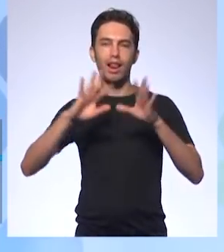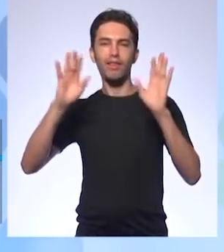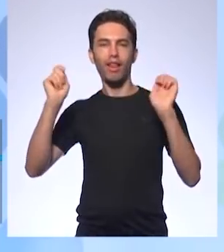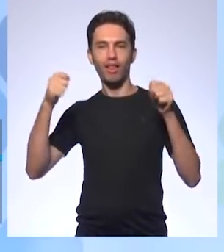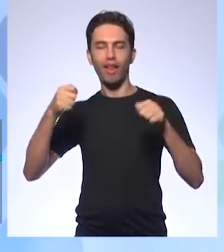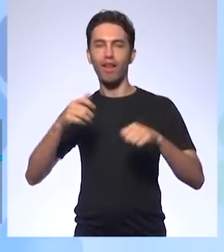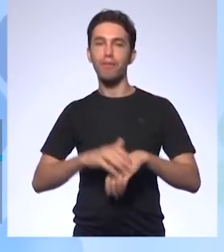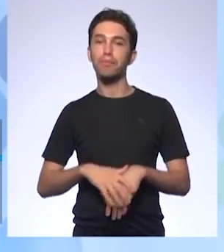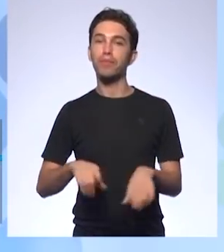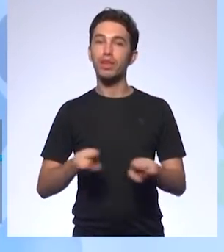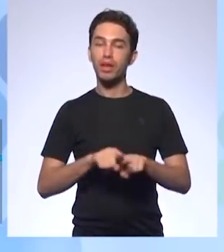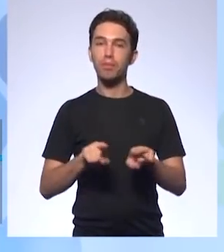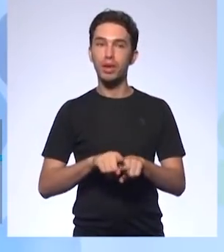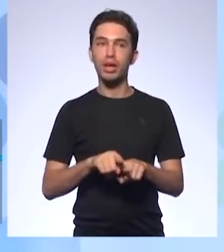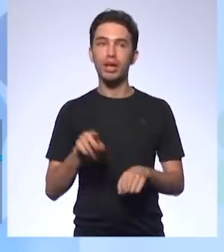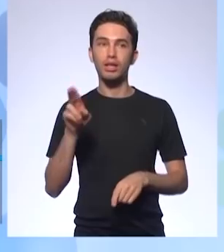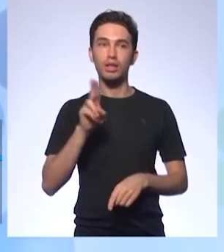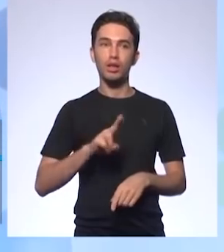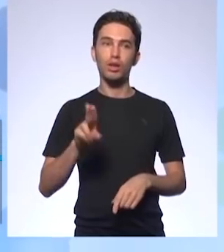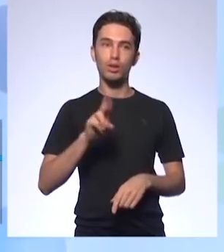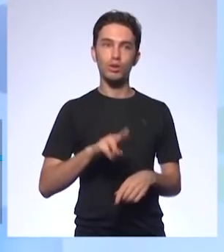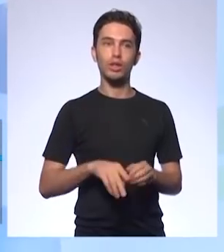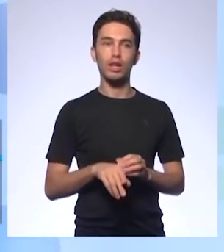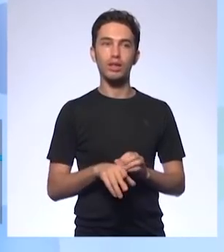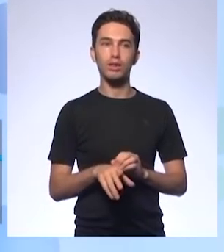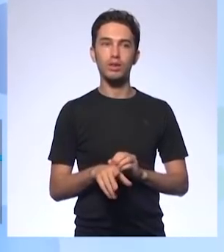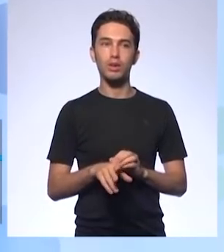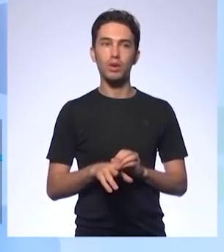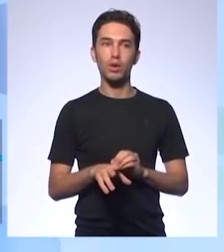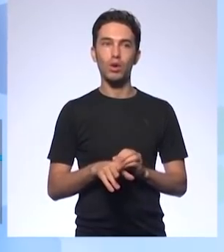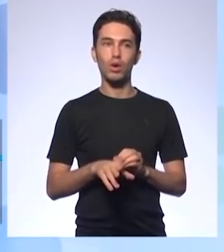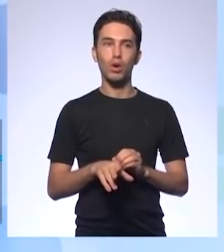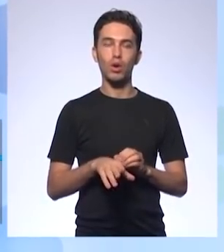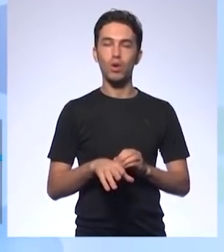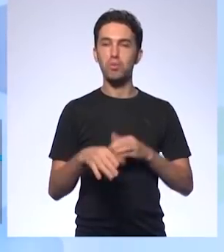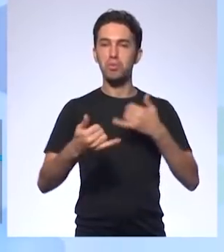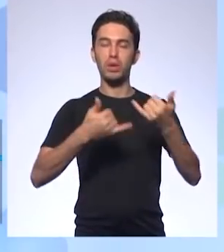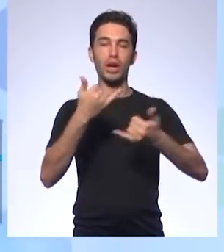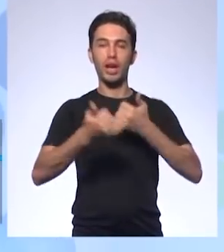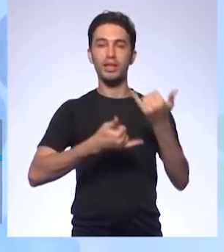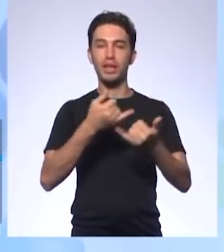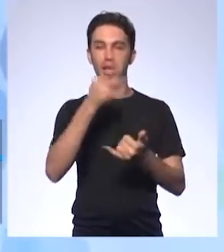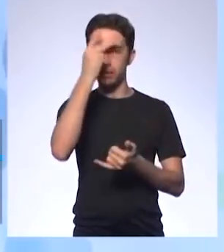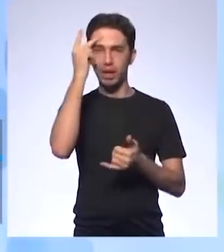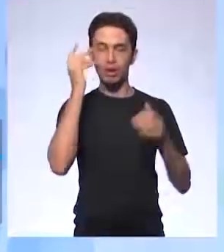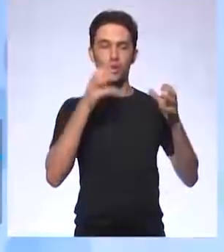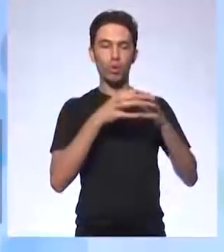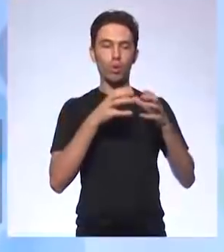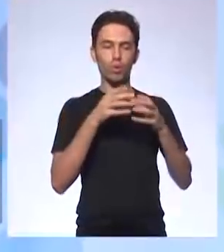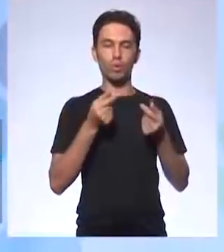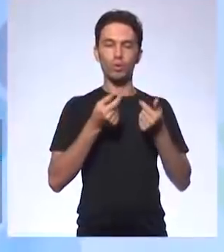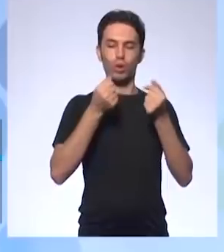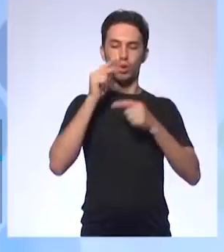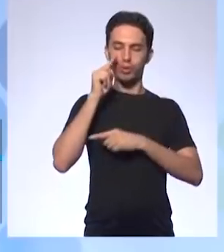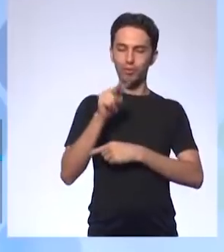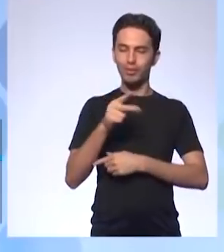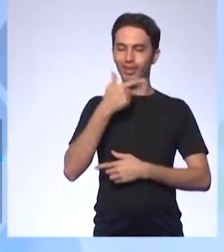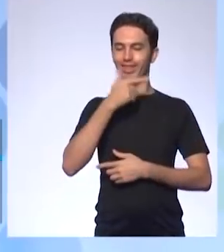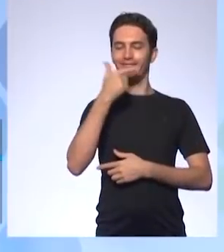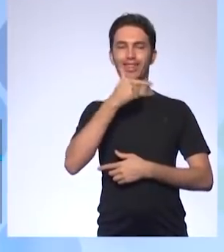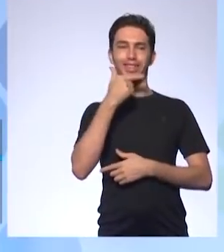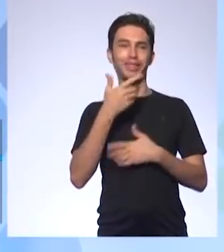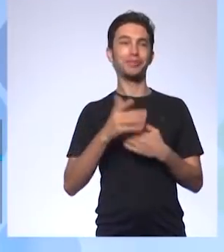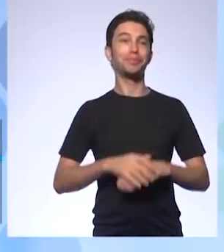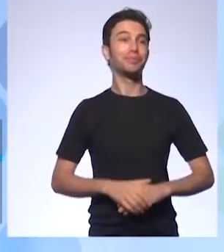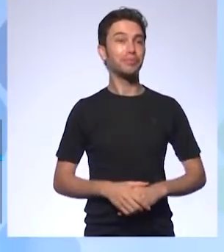Ana, também eram usados como espetáculos para divertir os nobres. Ótimas respostas. Então, eu vou continuar um pouquinho mais, até para a